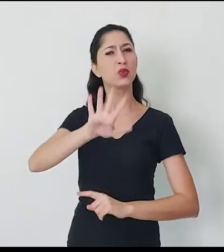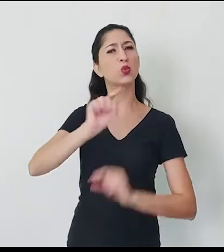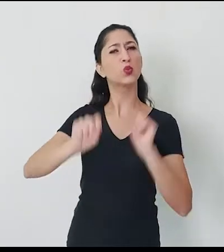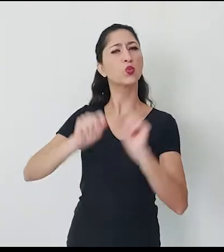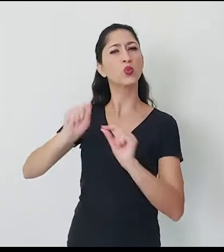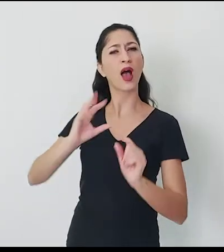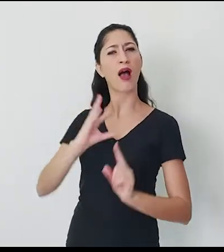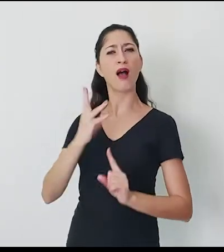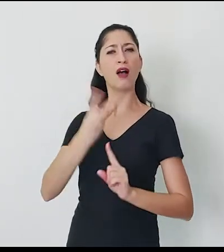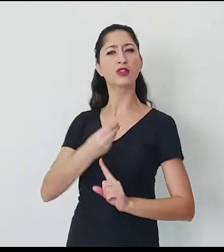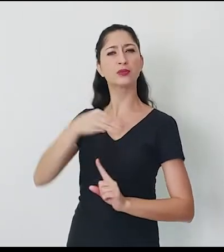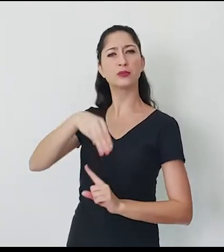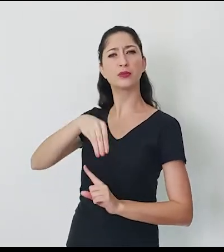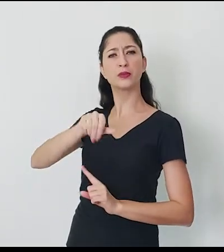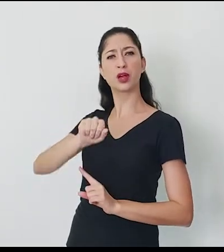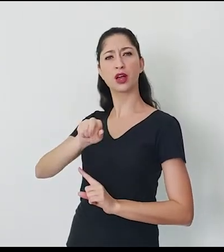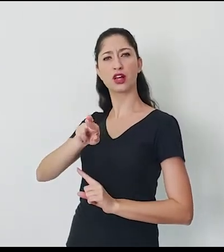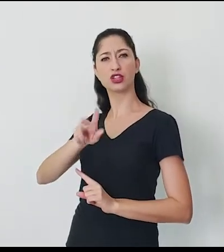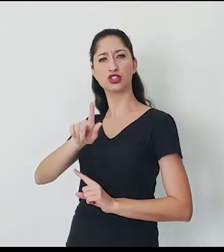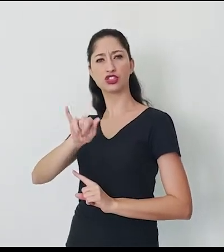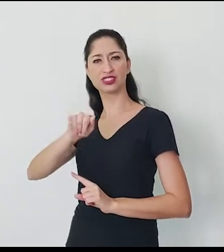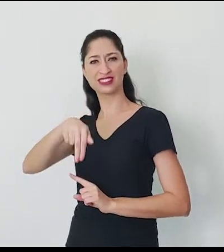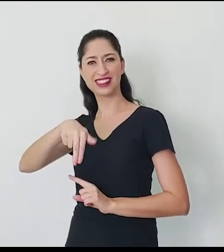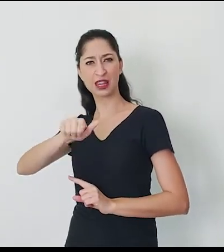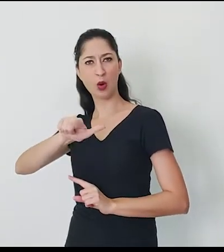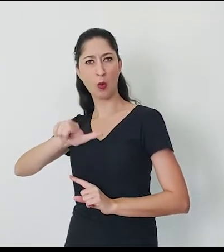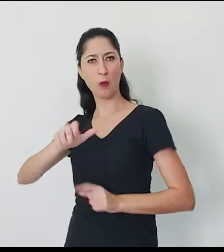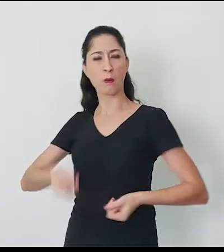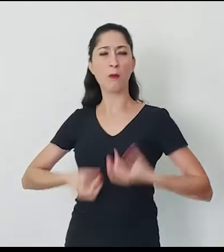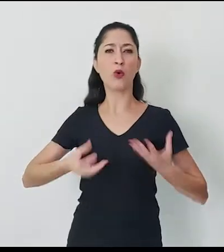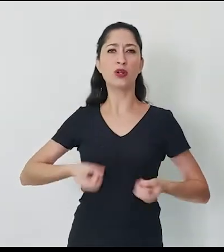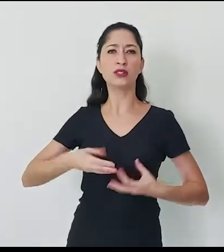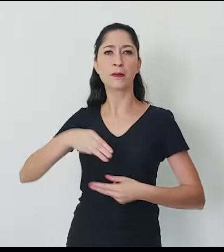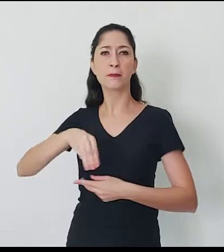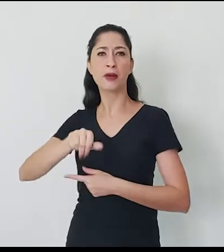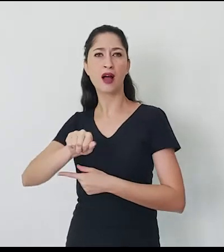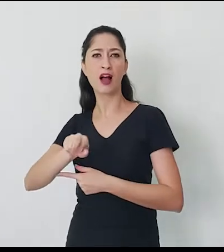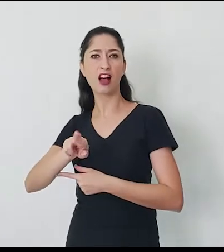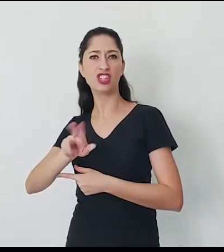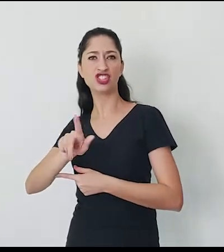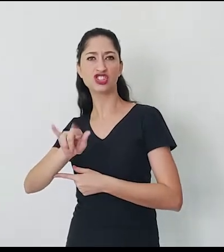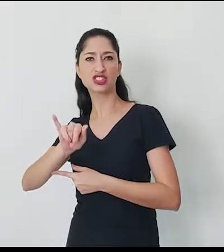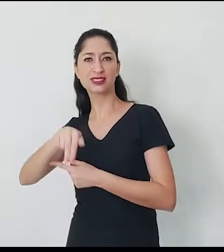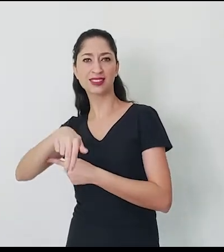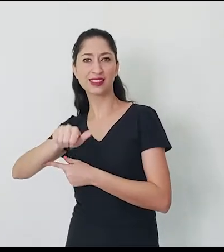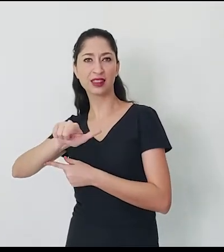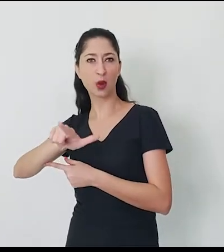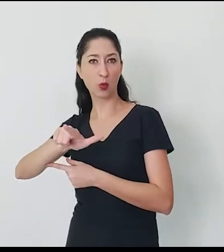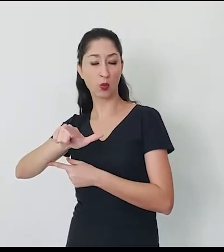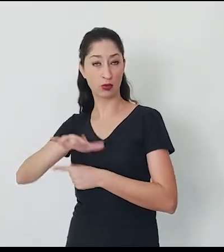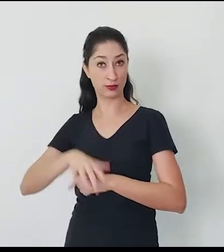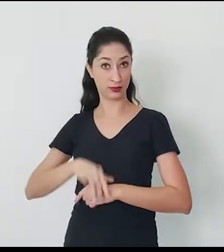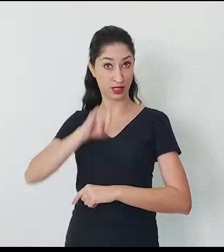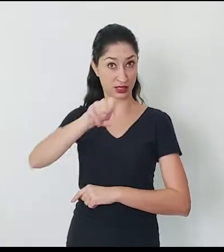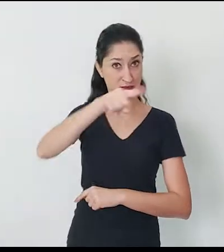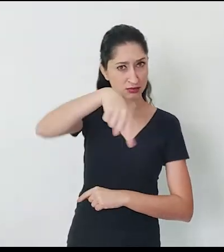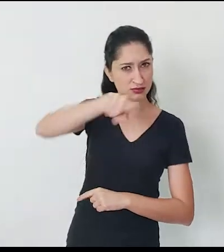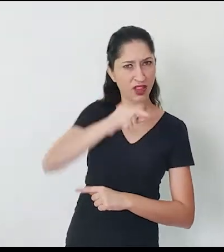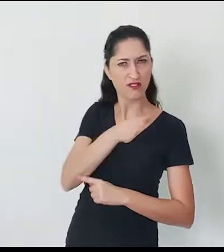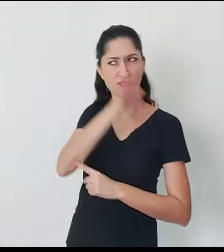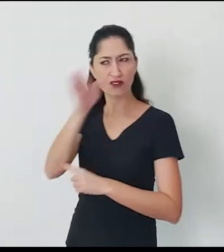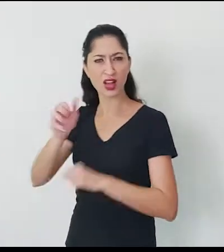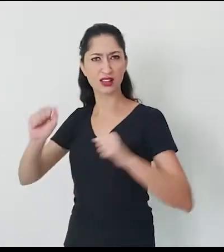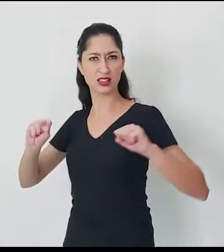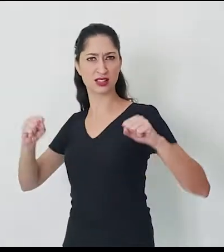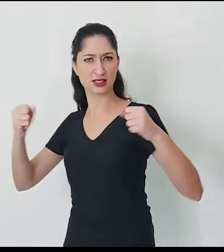arte marginal, essa poesia marginal? Porque se você vai num slam, se você vai num sarau, você se depara com várias